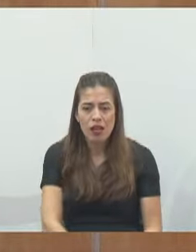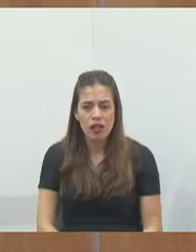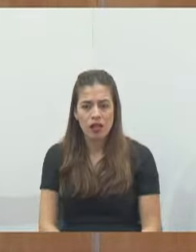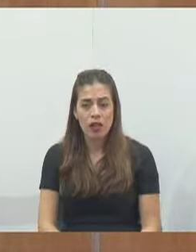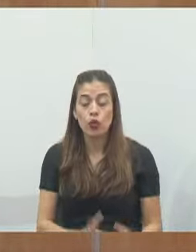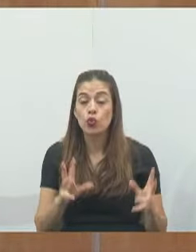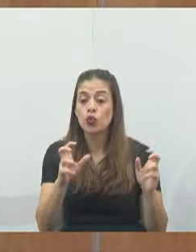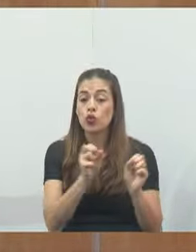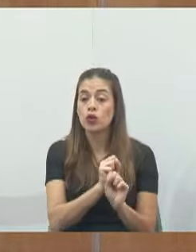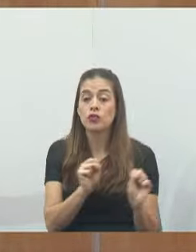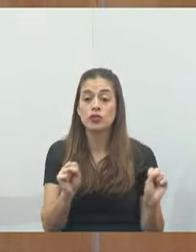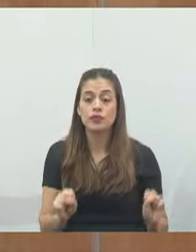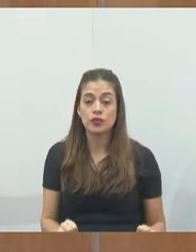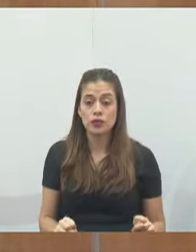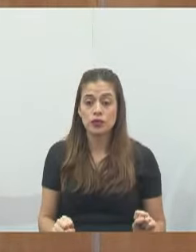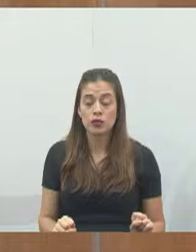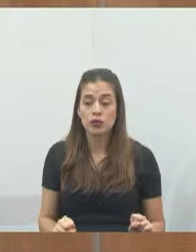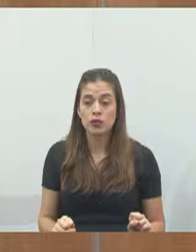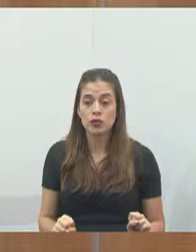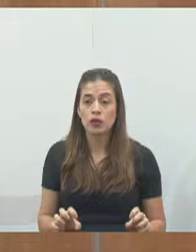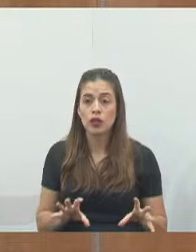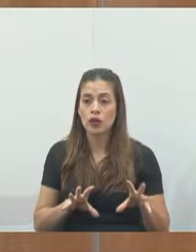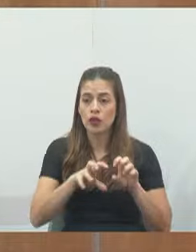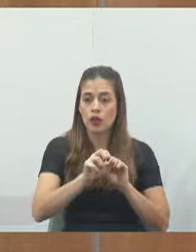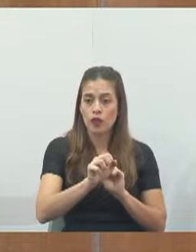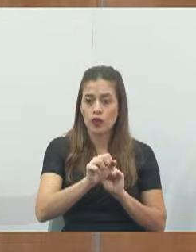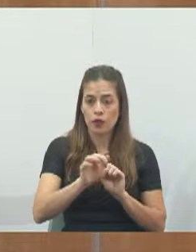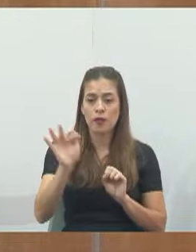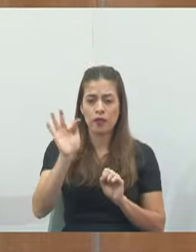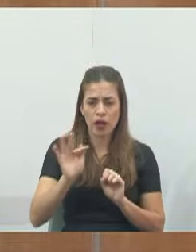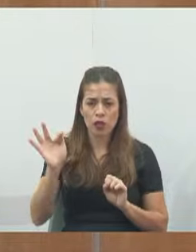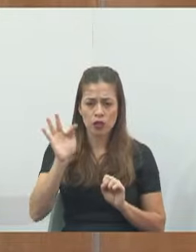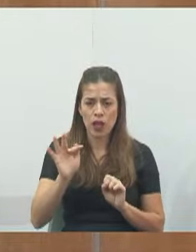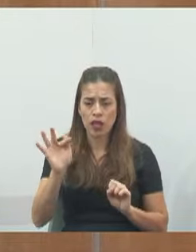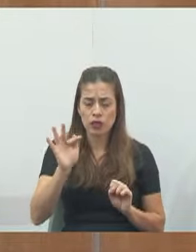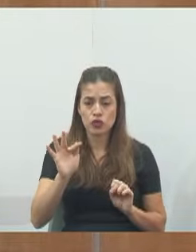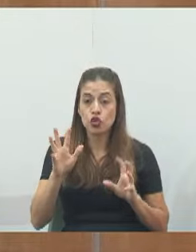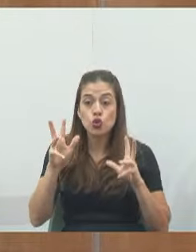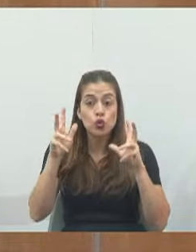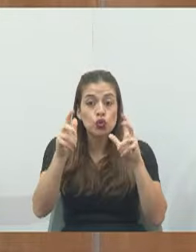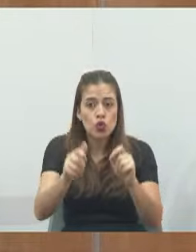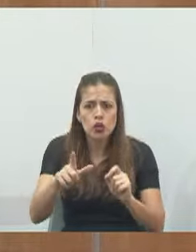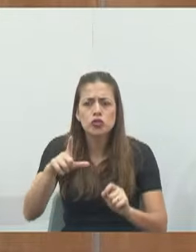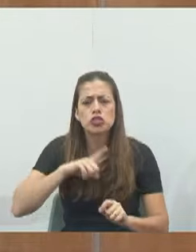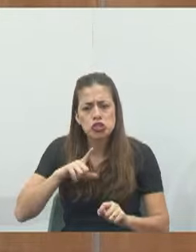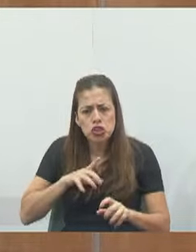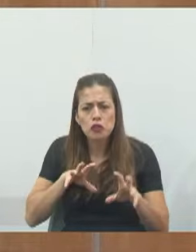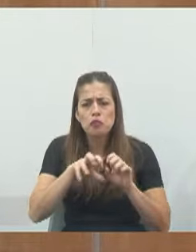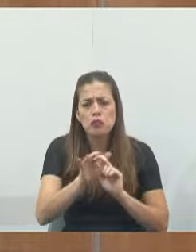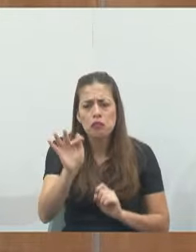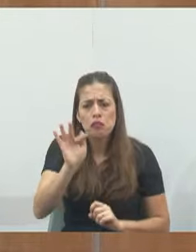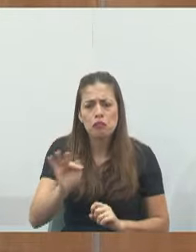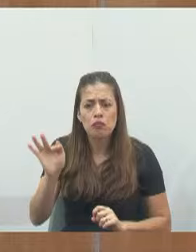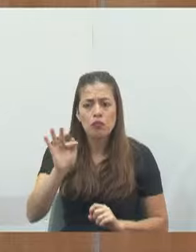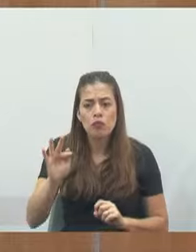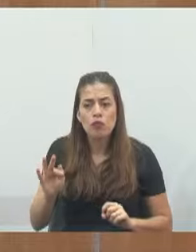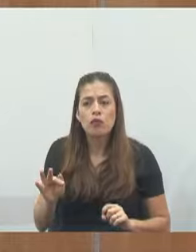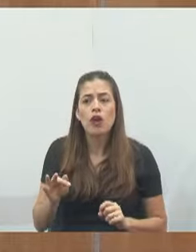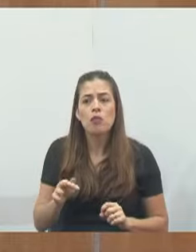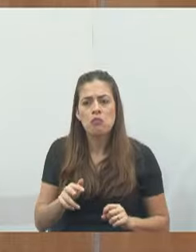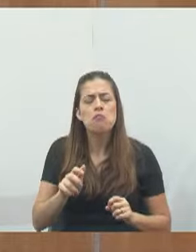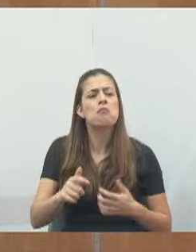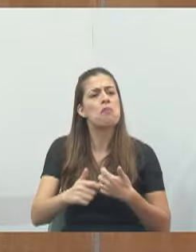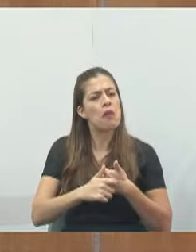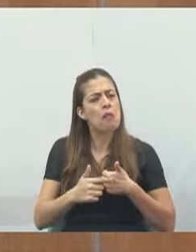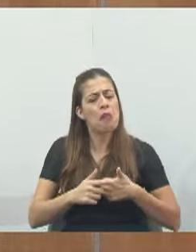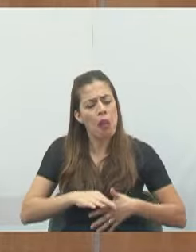Todos os servidores com ensino superior, não estou falando de um ou dois, todos que tinham ensino superior foram colocados em